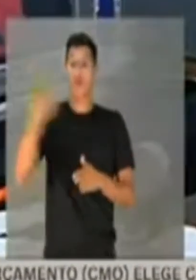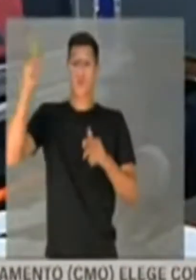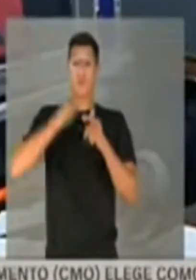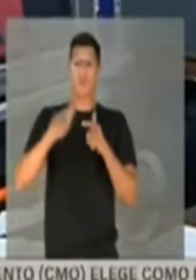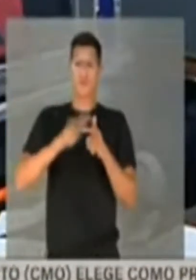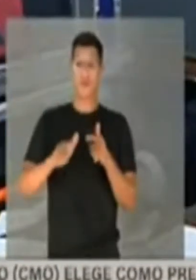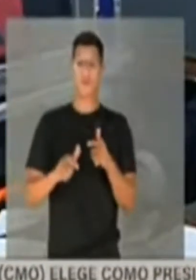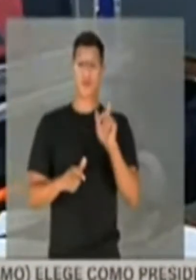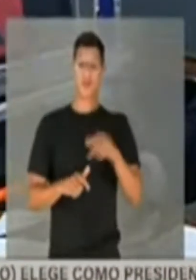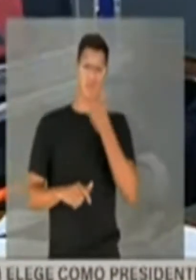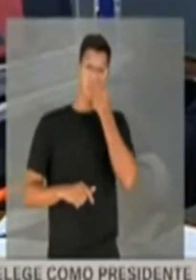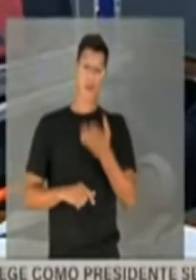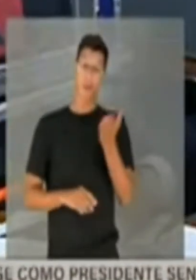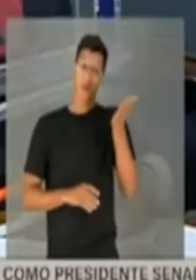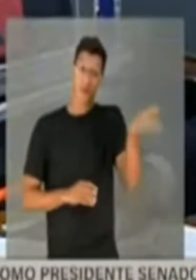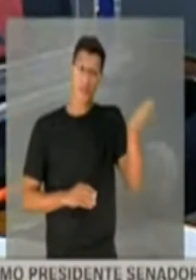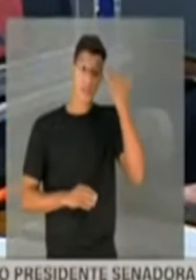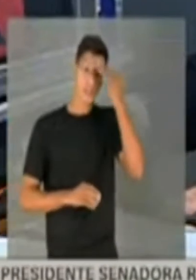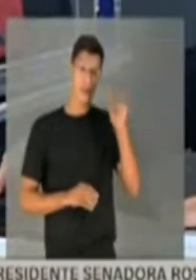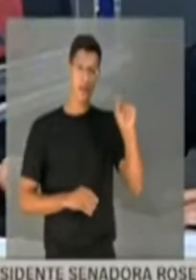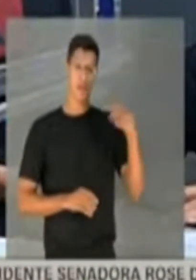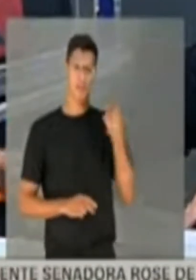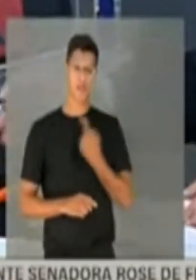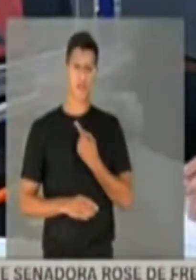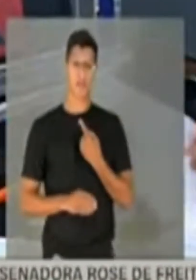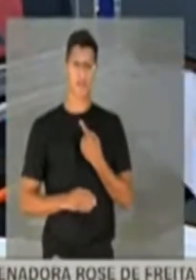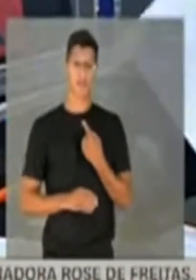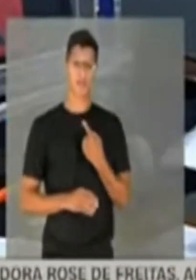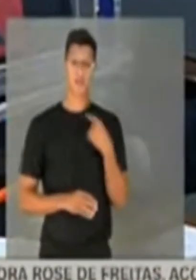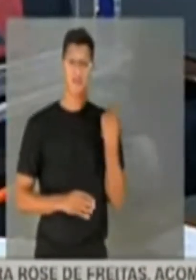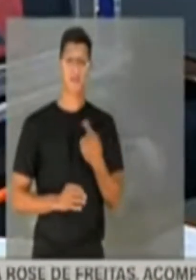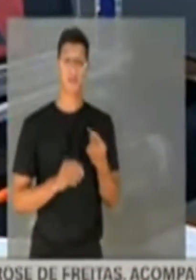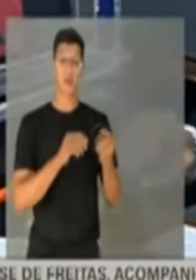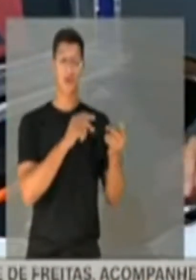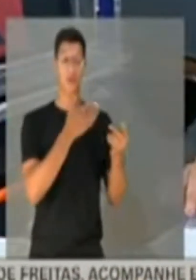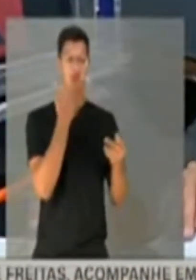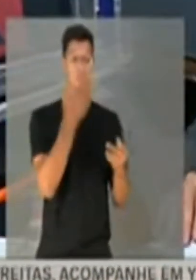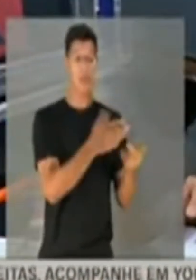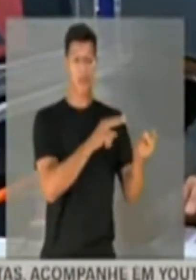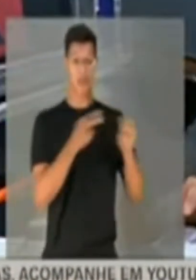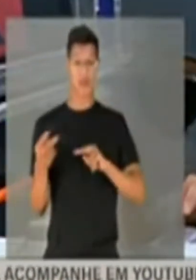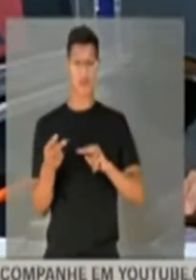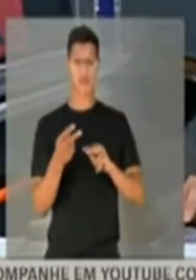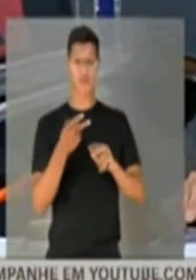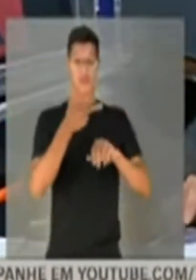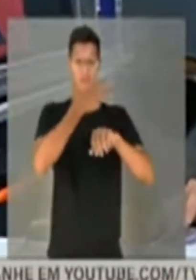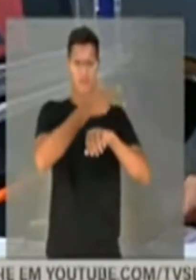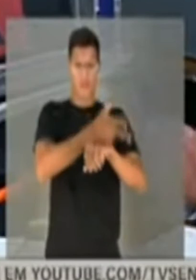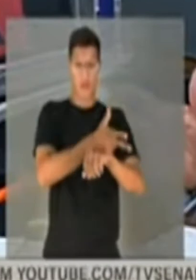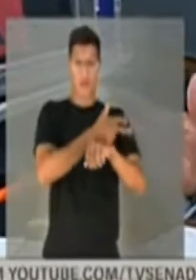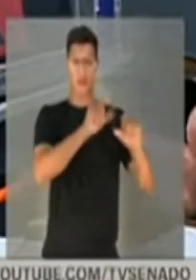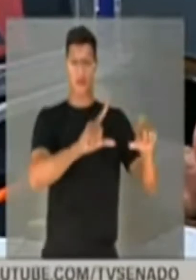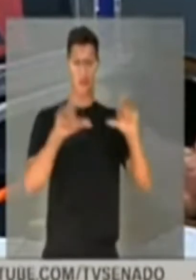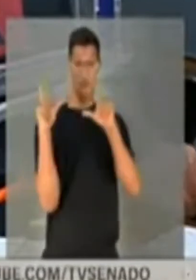Inclusive, é bom que Vossa Senhoria saiba que nós requisitamos as câmeras, as